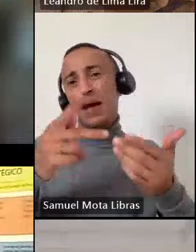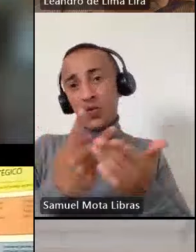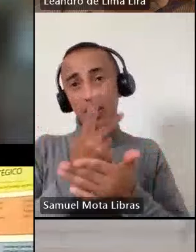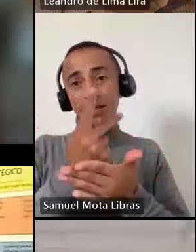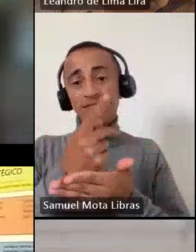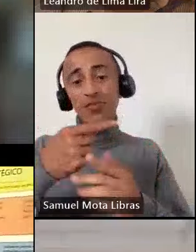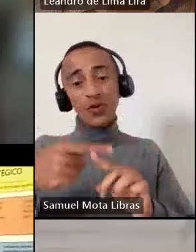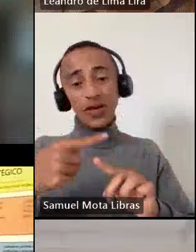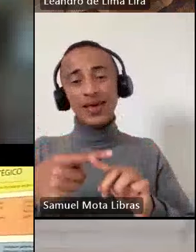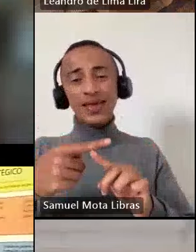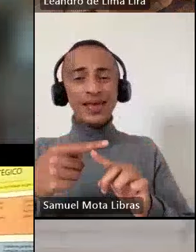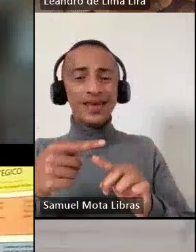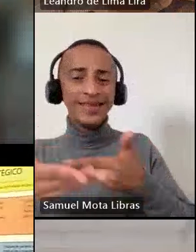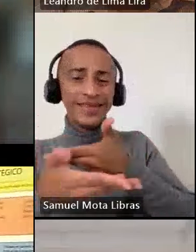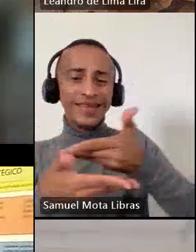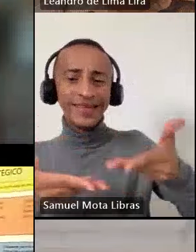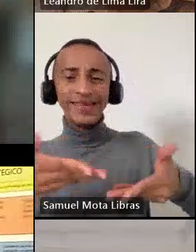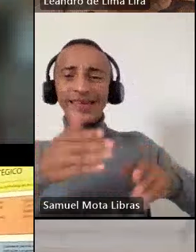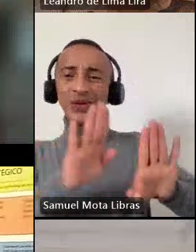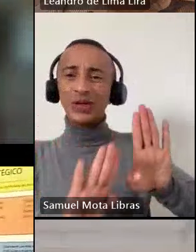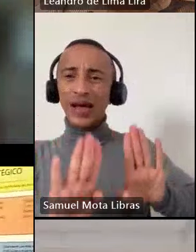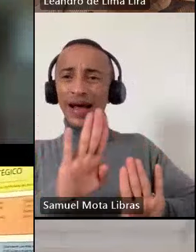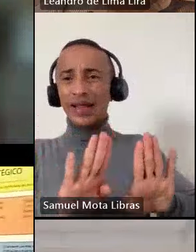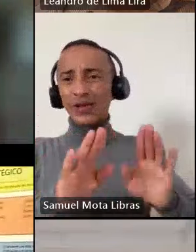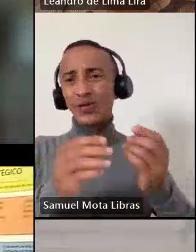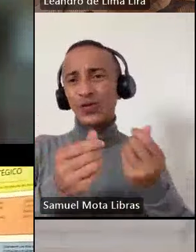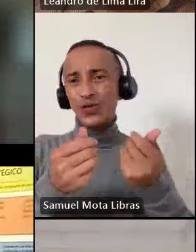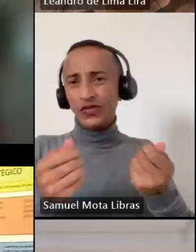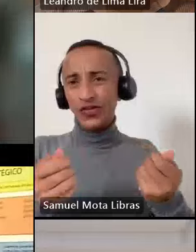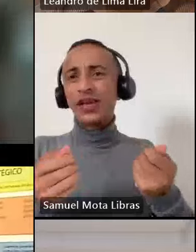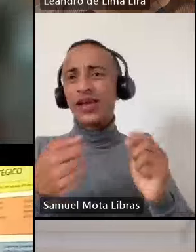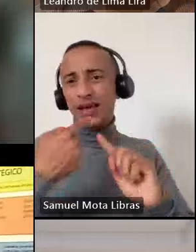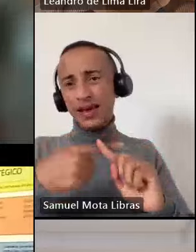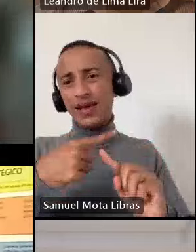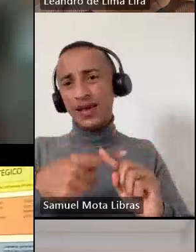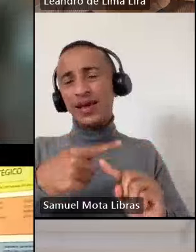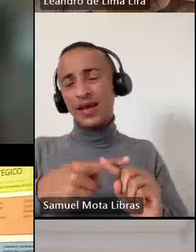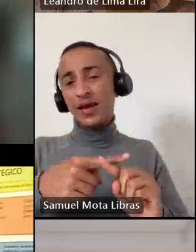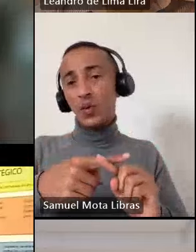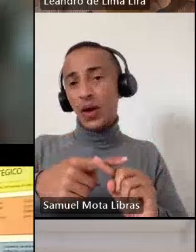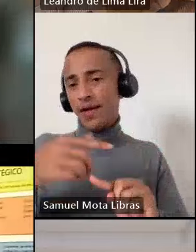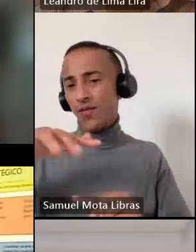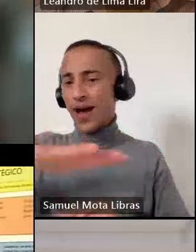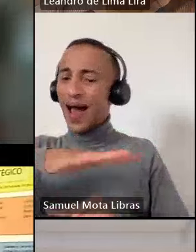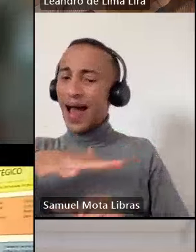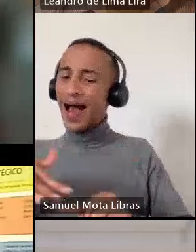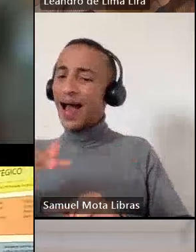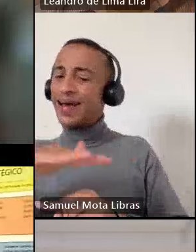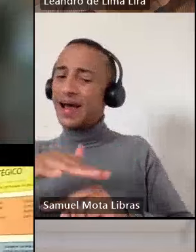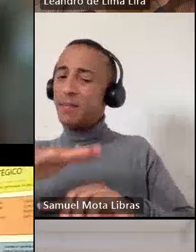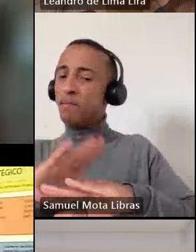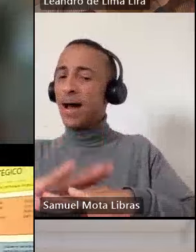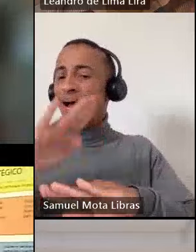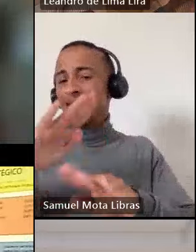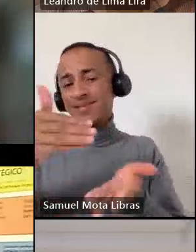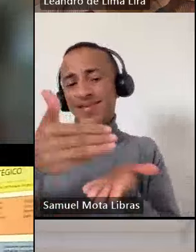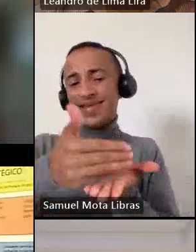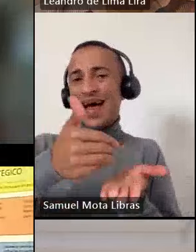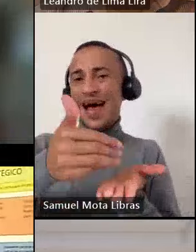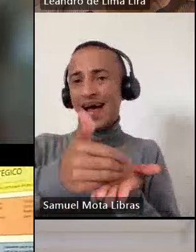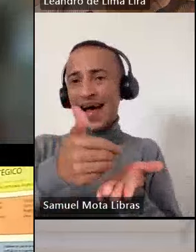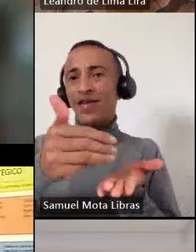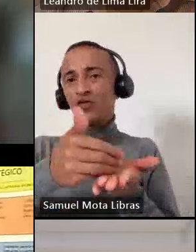pouco mais seguro digamos assim né mais pavimentado pra gente olhar e se esperar e pegar dados e Em alguns momentos a